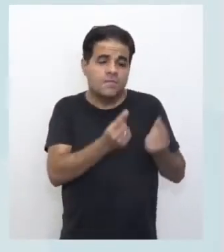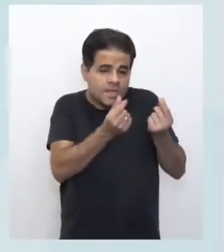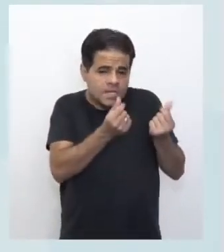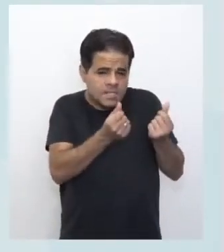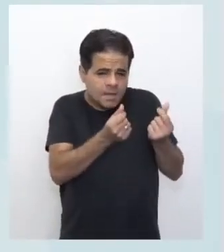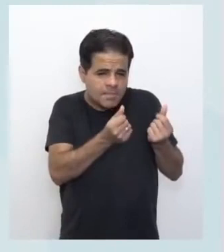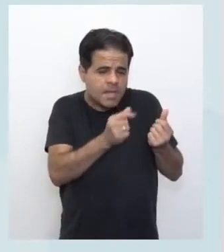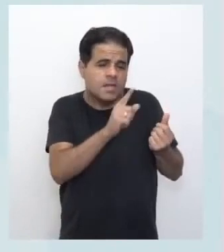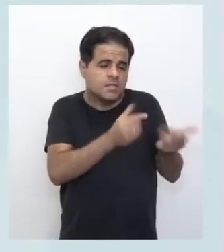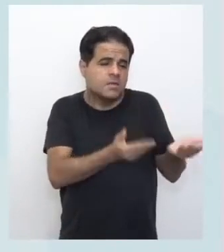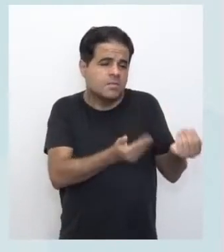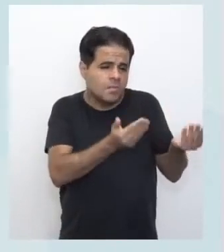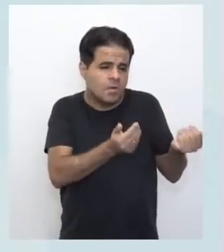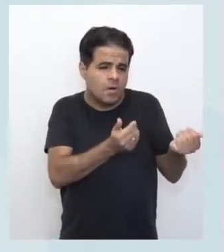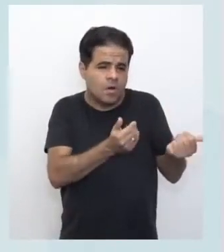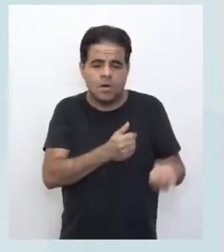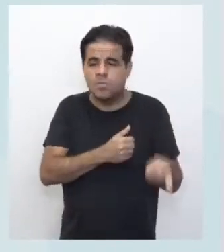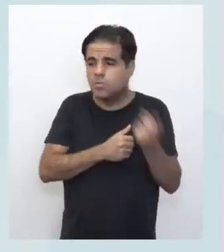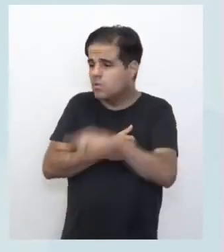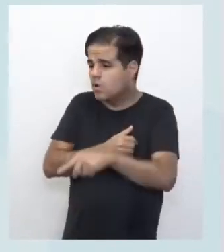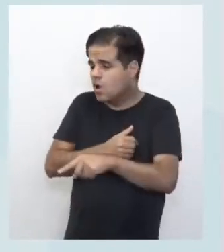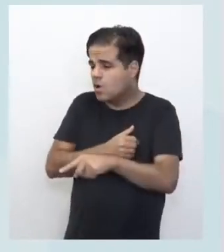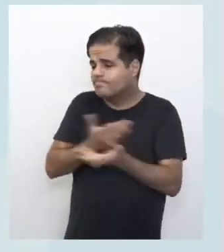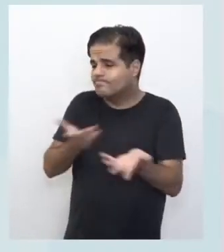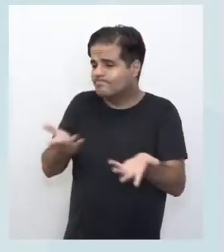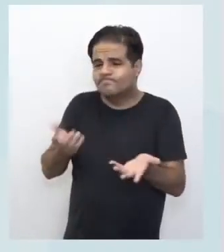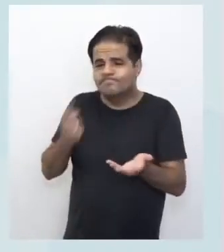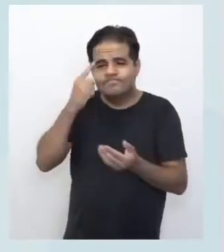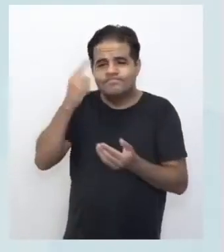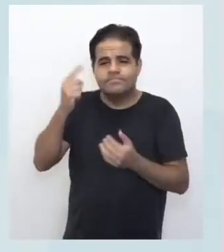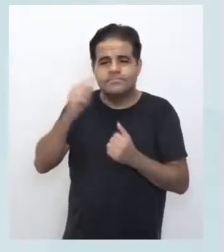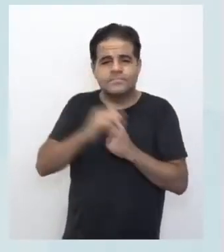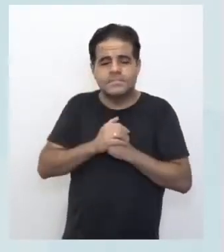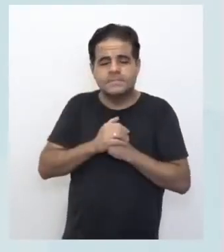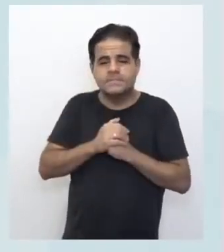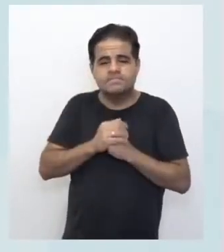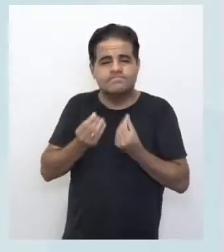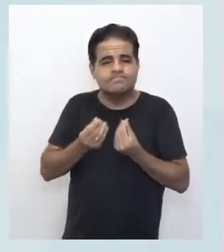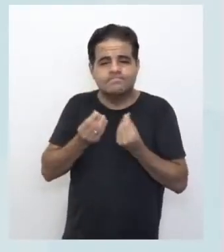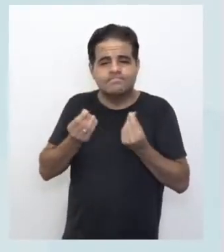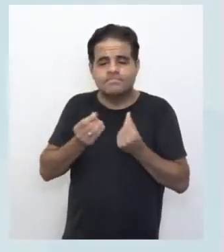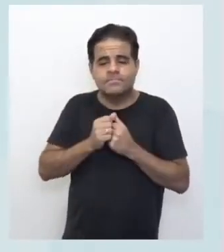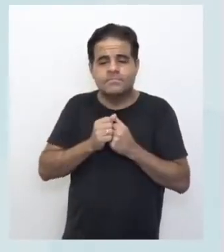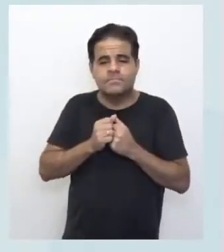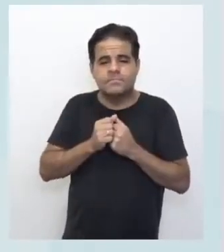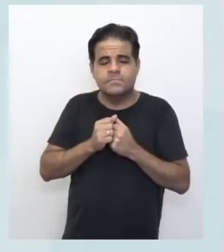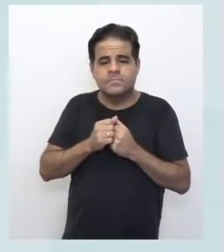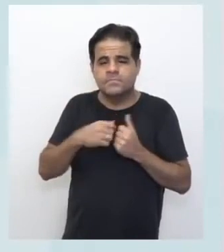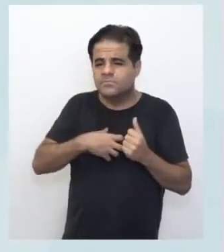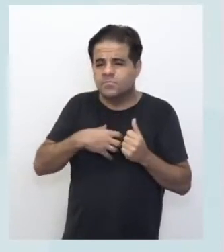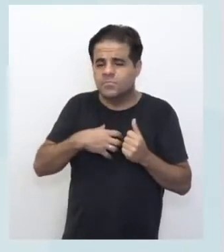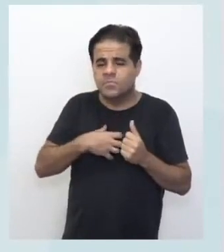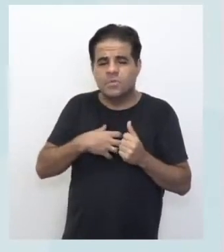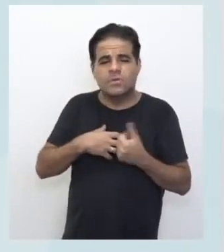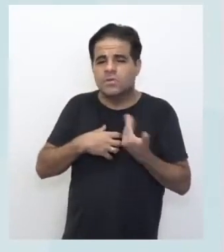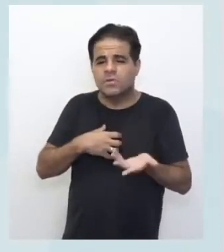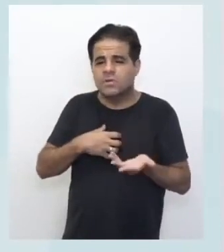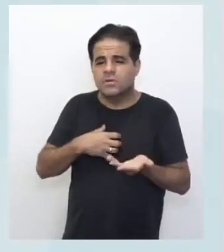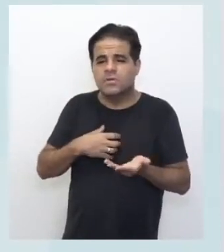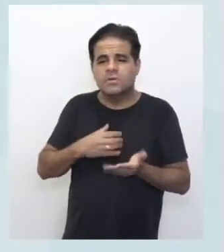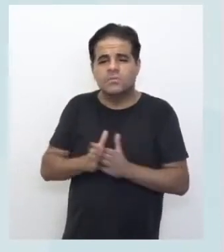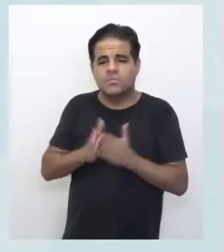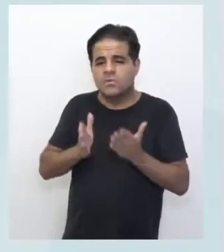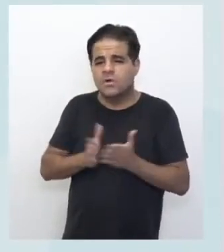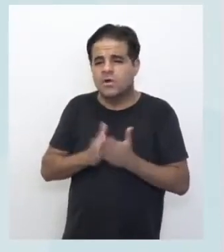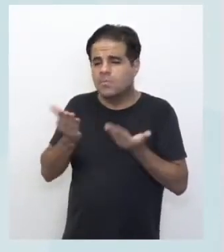vamos dizer pobre, assim, né? Isso. Pobre. O outro tá mais uma ideia de, vamos dizer assim, pobre de espírito, coitado. Né? Então, pobre rapaz, sim,